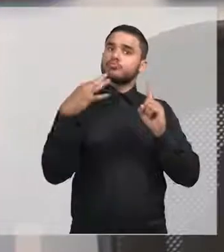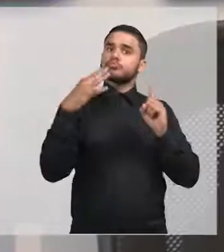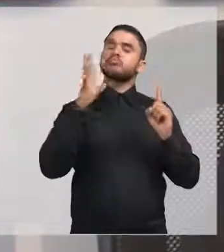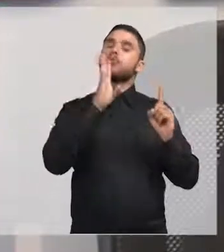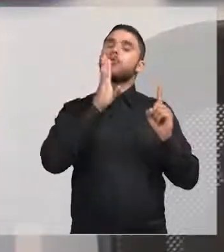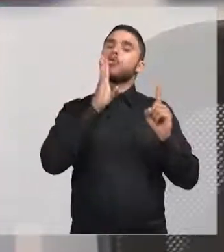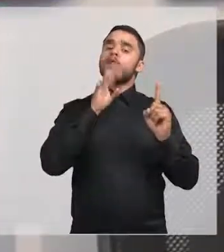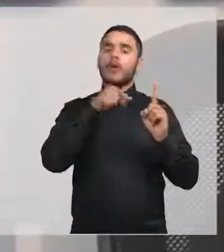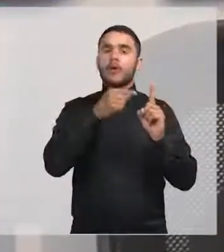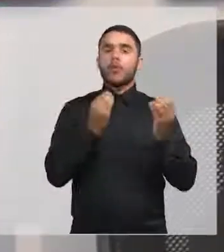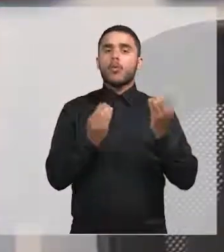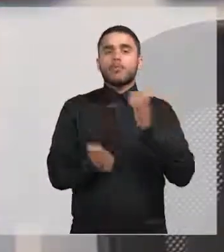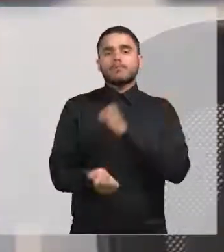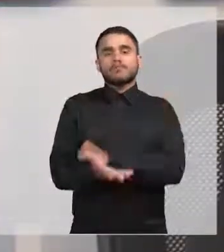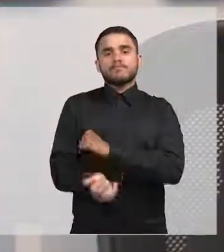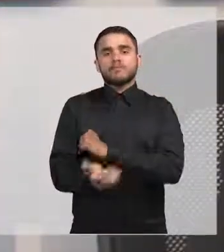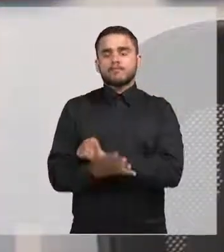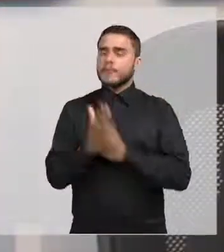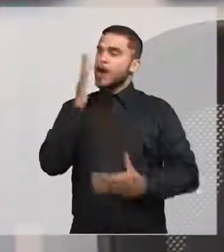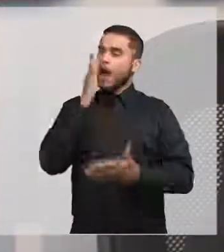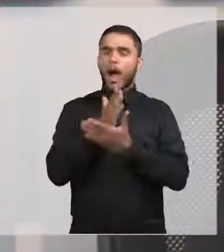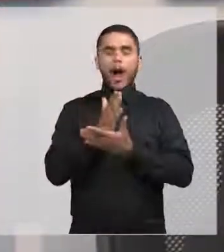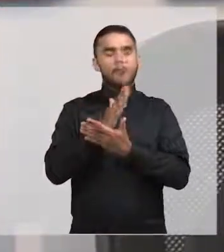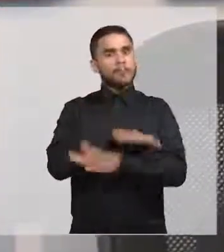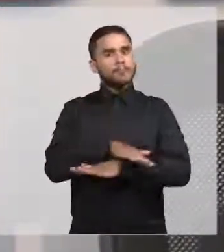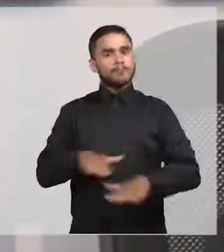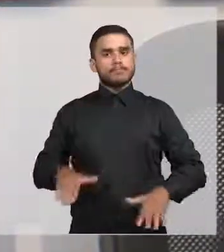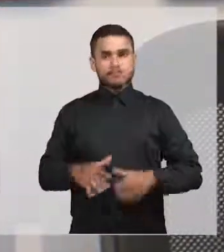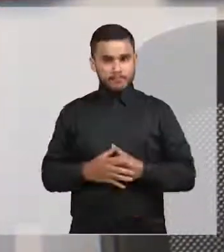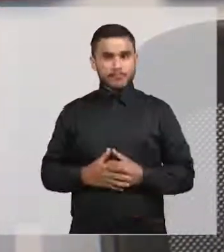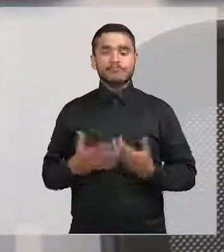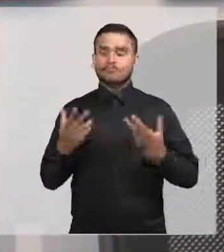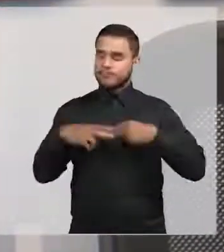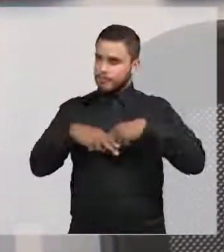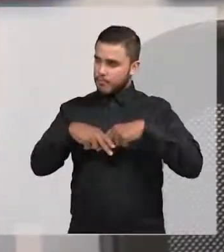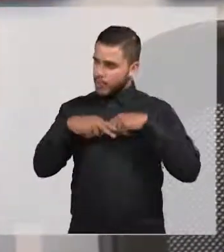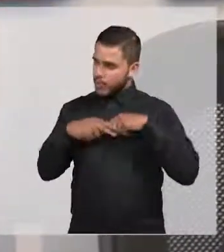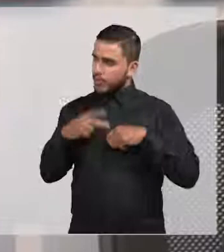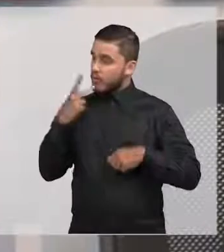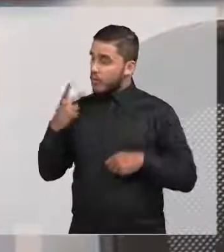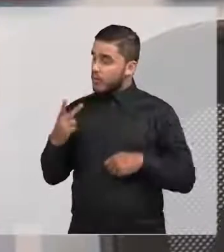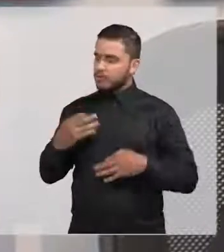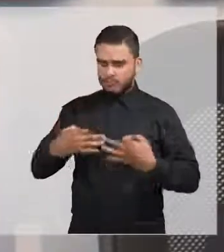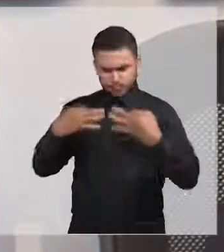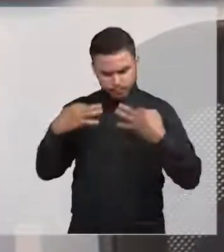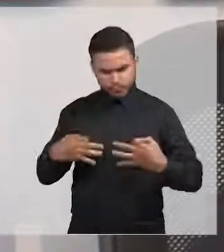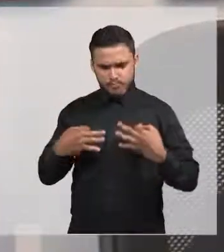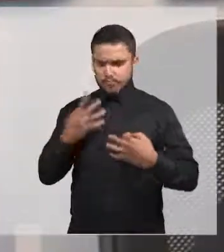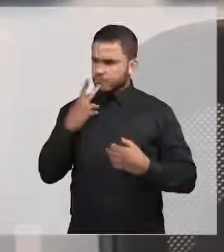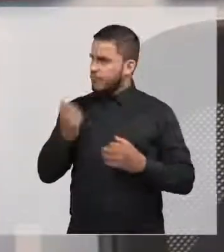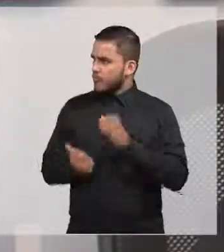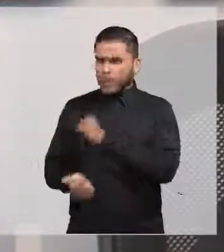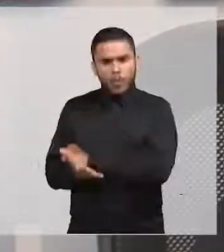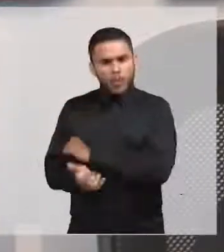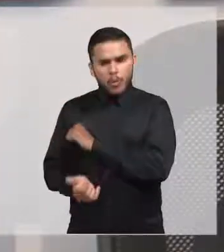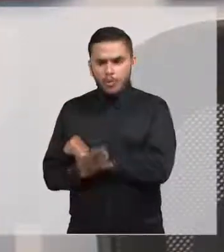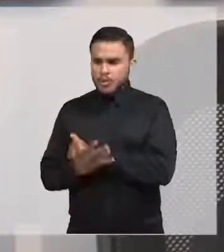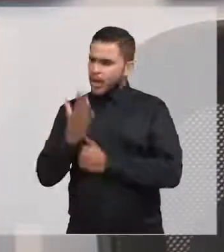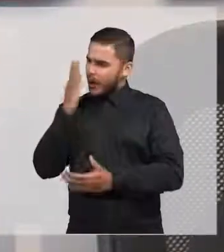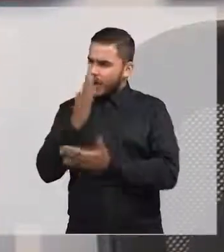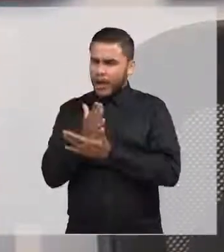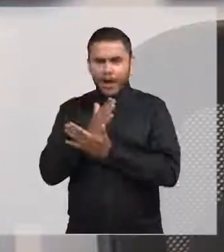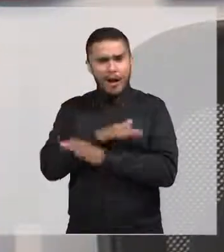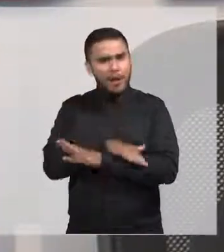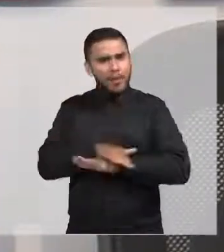entrar para combater o narcotráfico, ele não vai entrar para fazer papel de polícia, não. Vai entrar para fazer um papel de